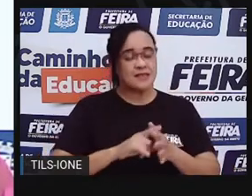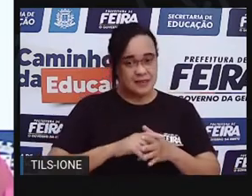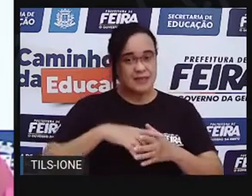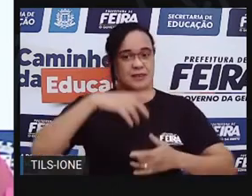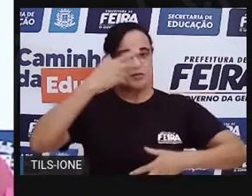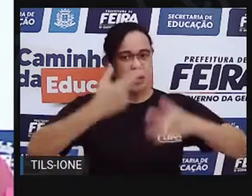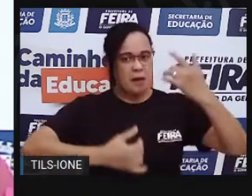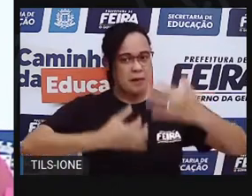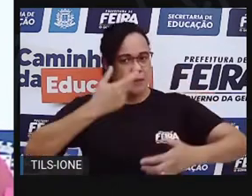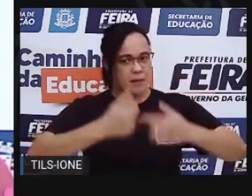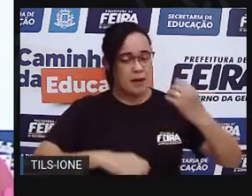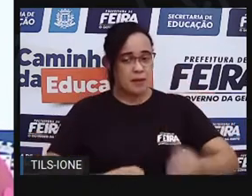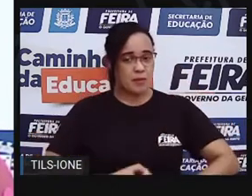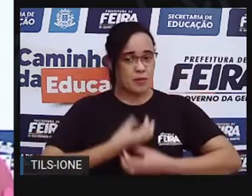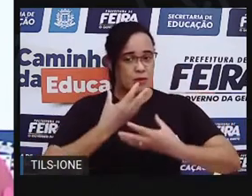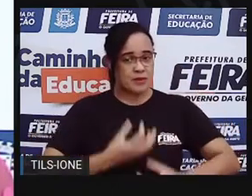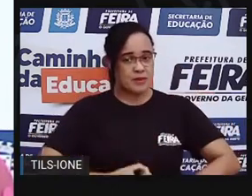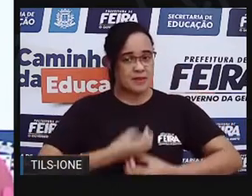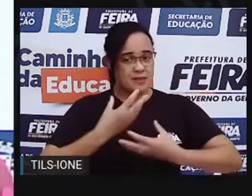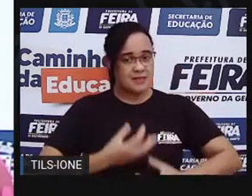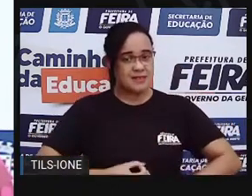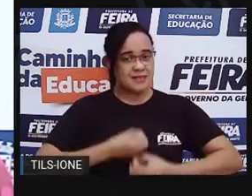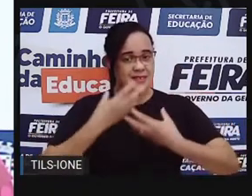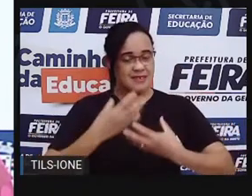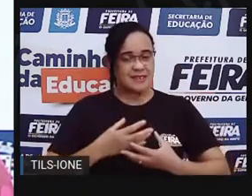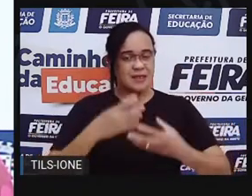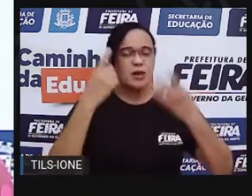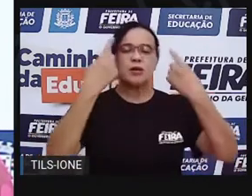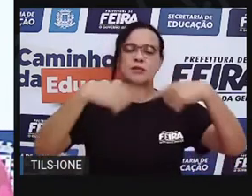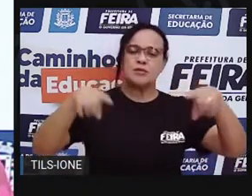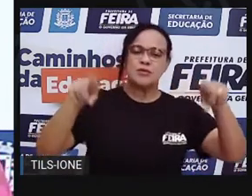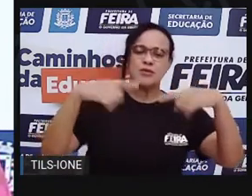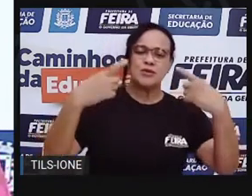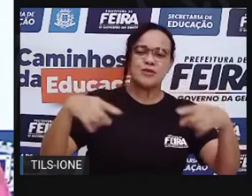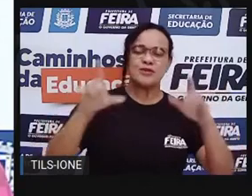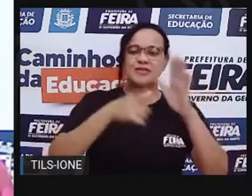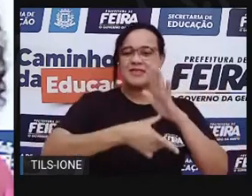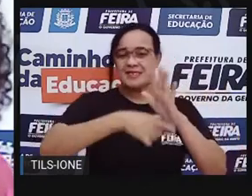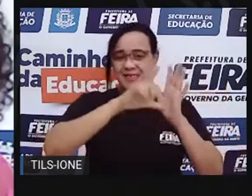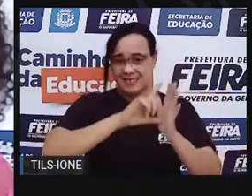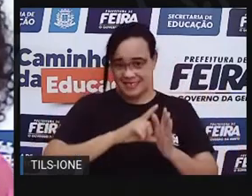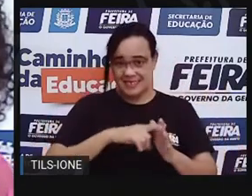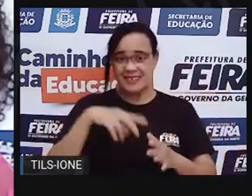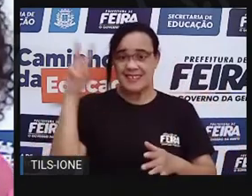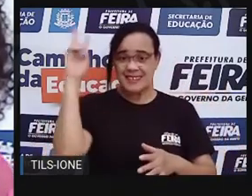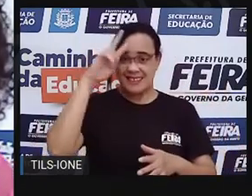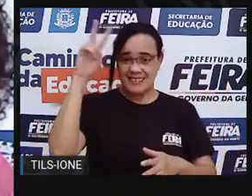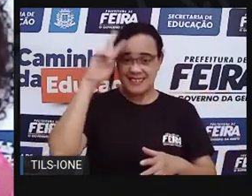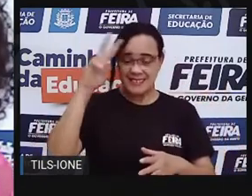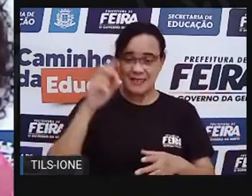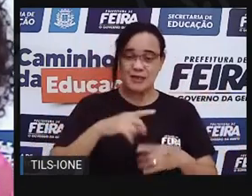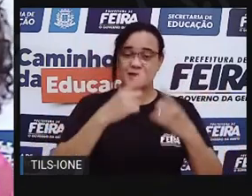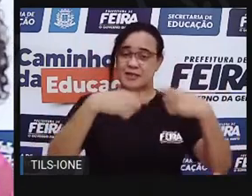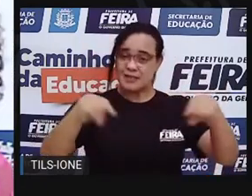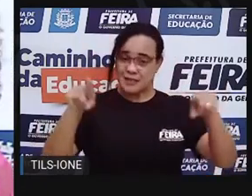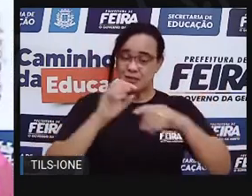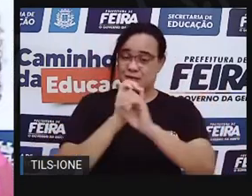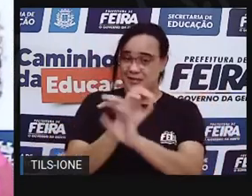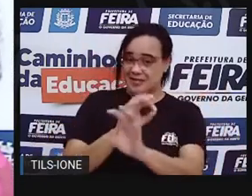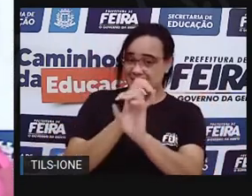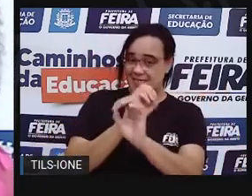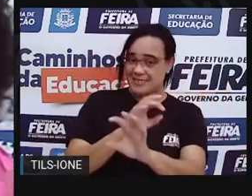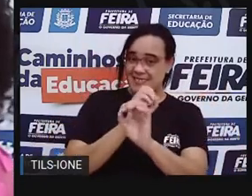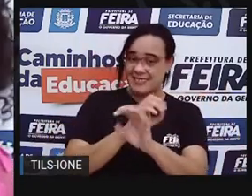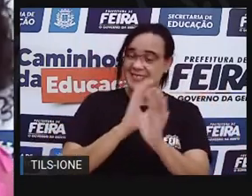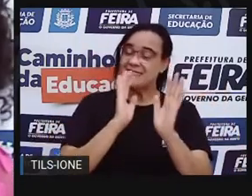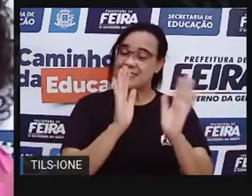de declamar a poesia, que tal a gente cantar uma música? Vamos cantar aquela, uma música? Aquela que eu te ensinei, Proci. A